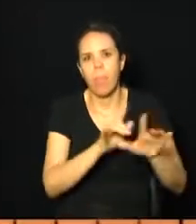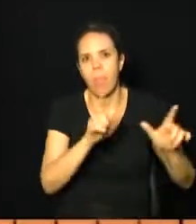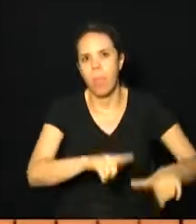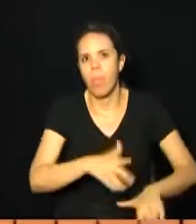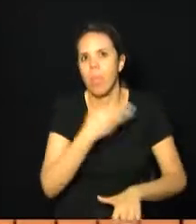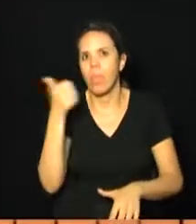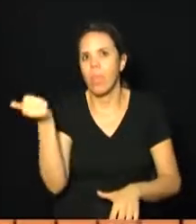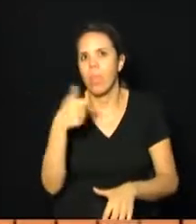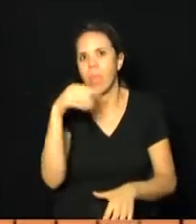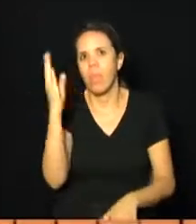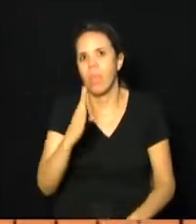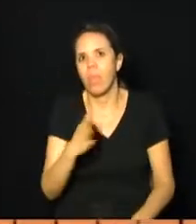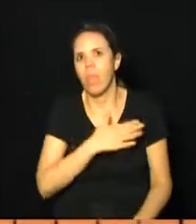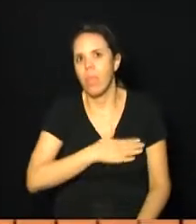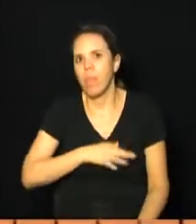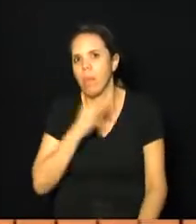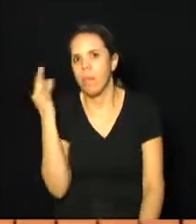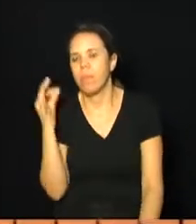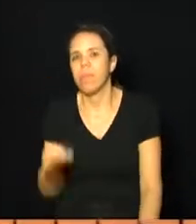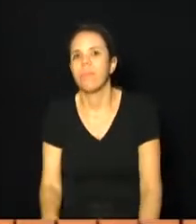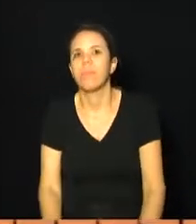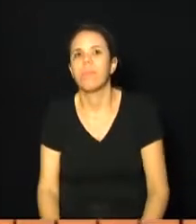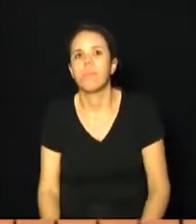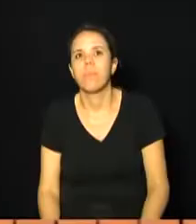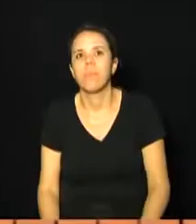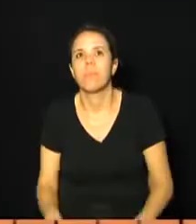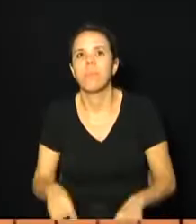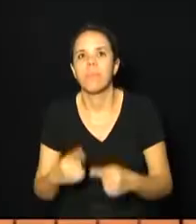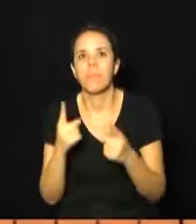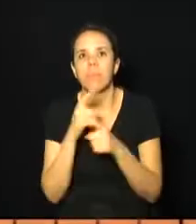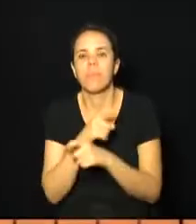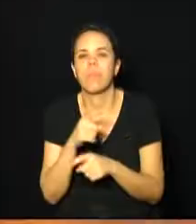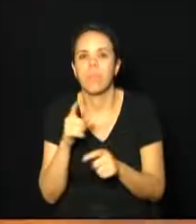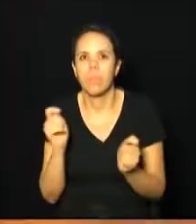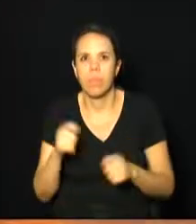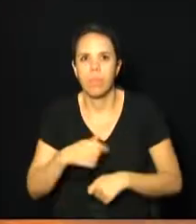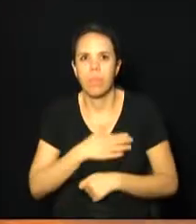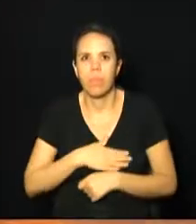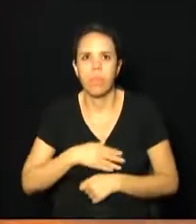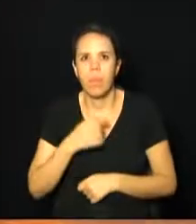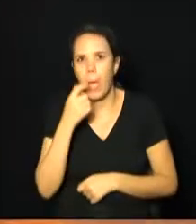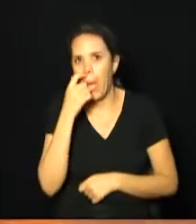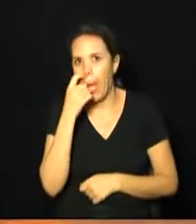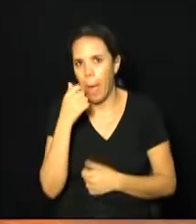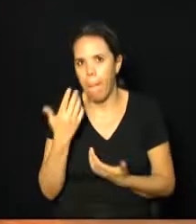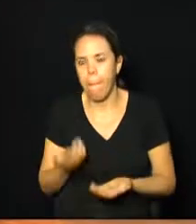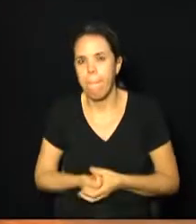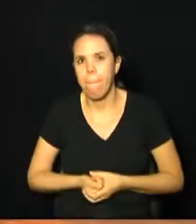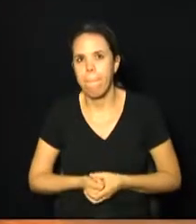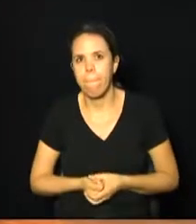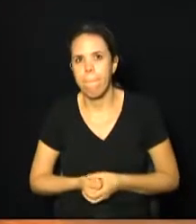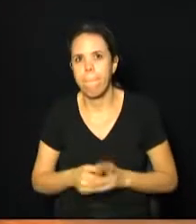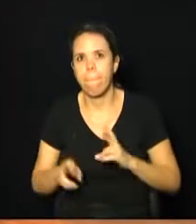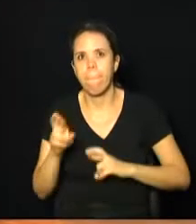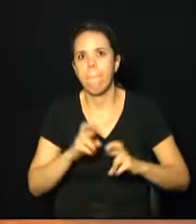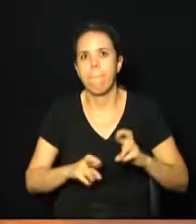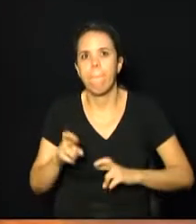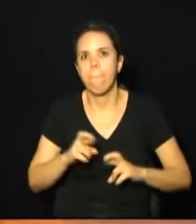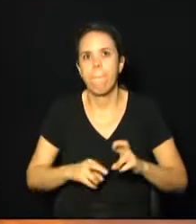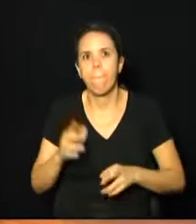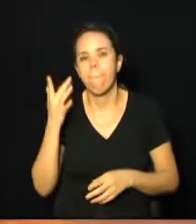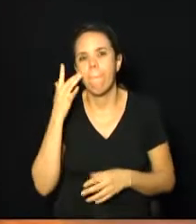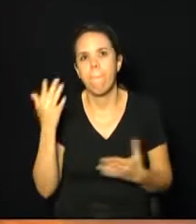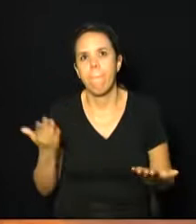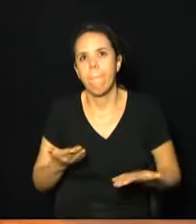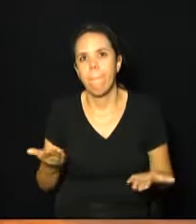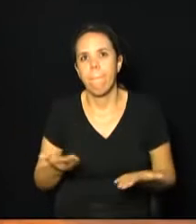do Brasil. Exatamente, com todas essas dificuldades, né? Exato. Mas a questão da fiscalização, eu acho que